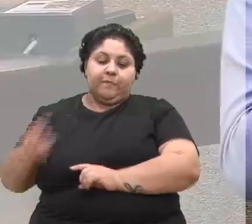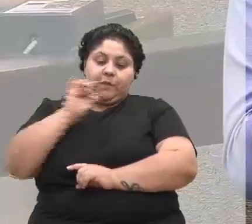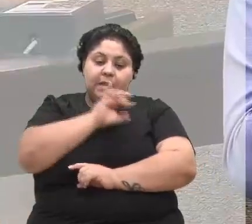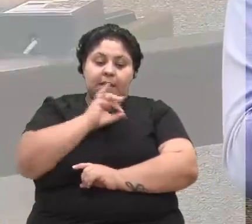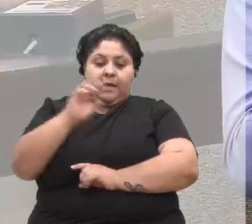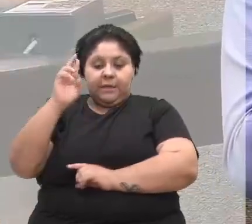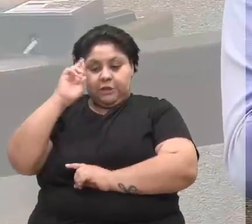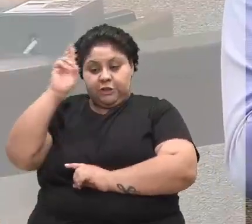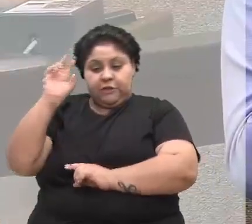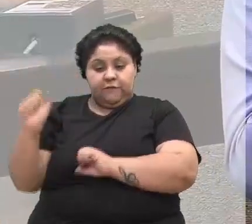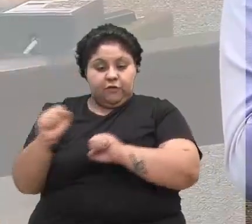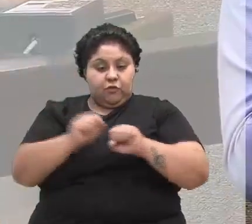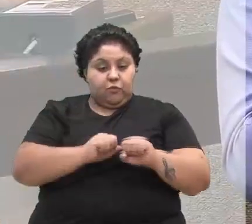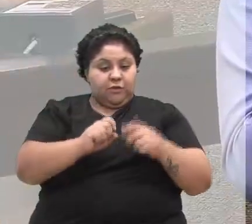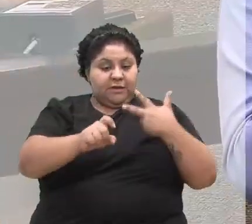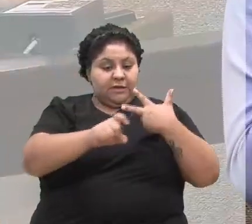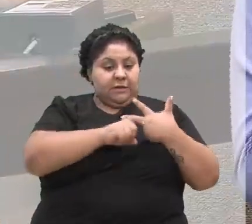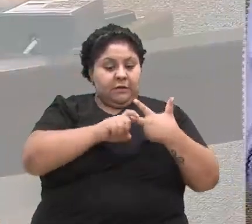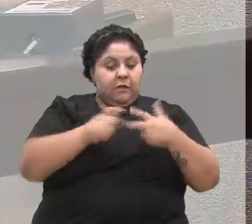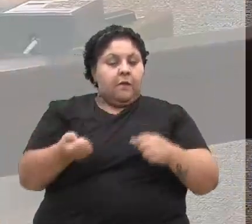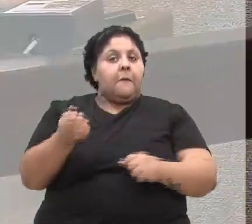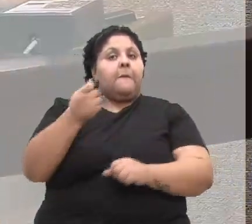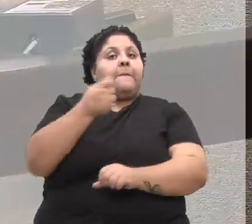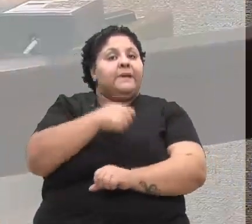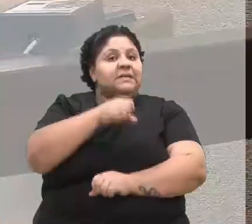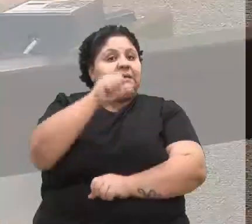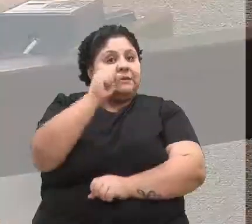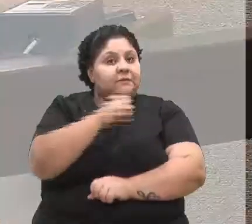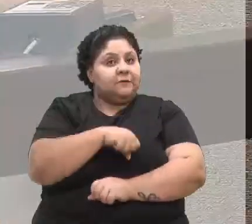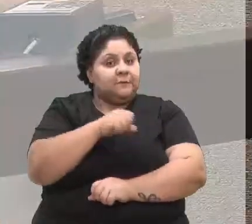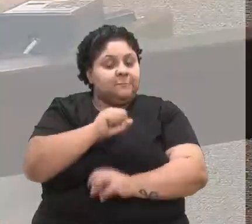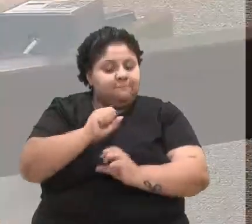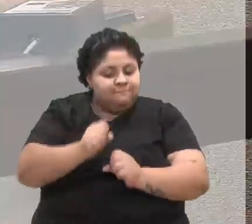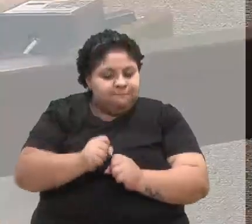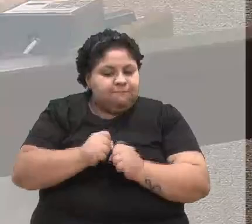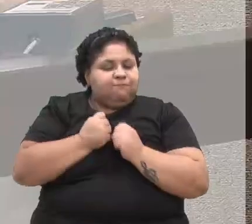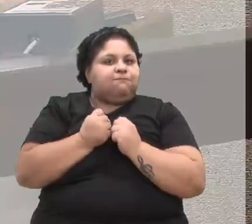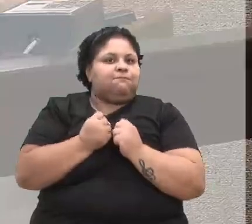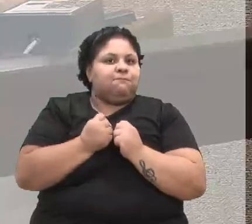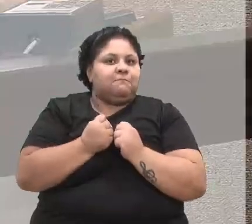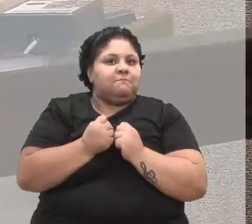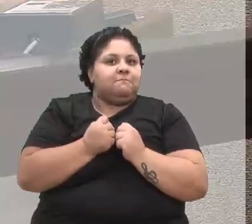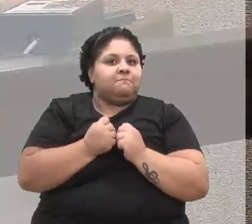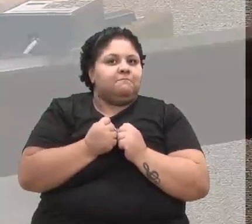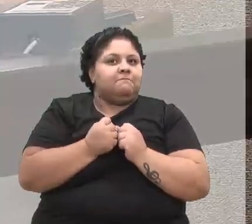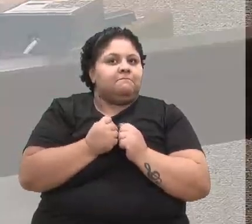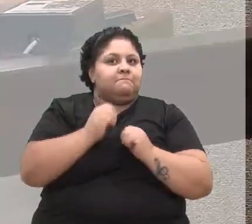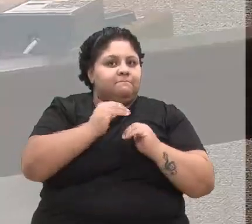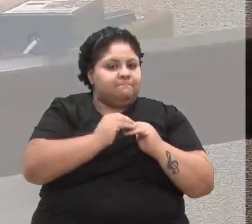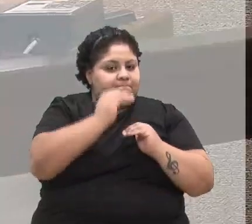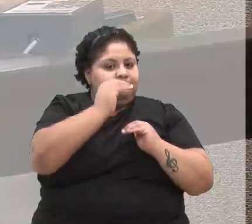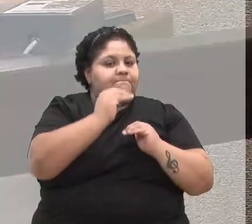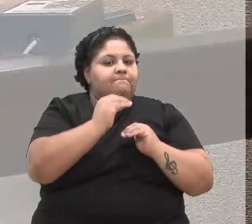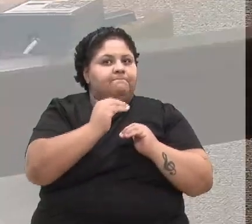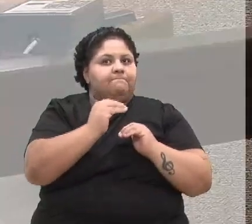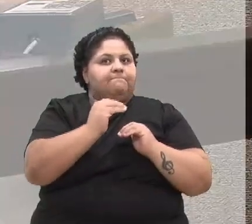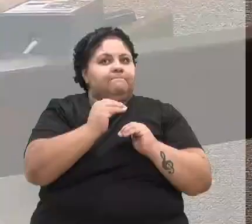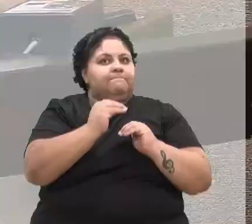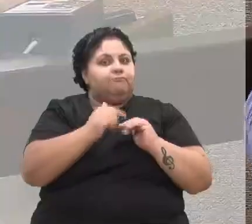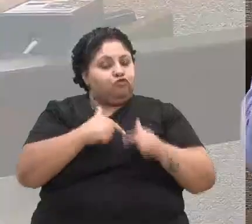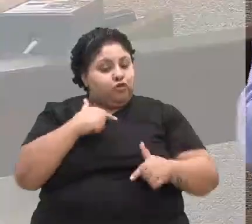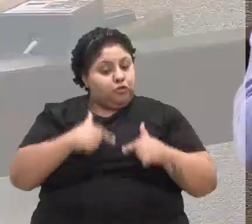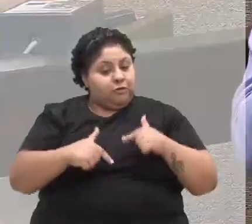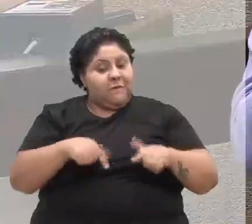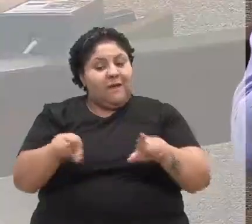Poder Executivo precisa realmente se esboçar cada vez mais nas suas competências para